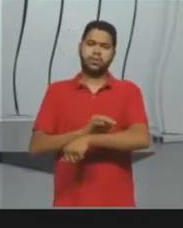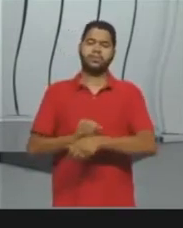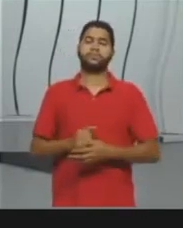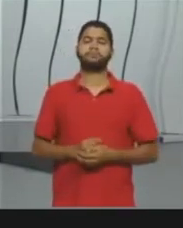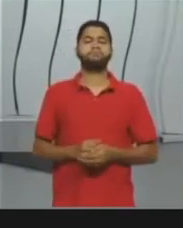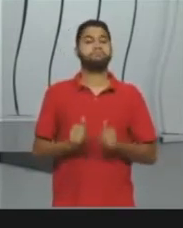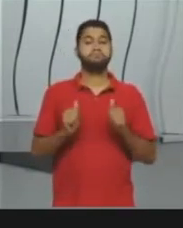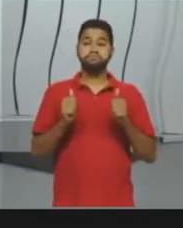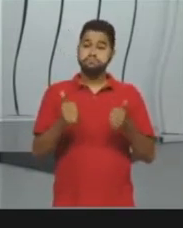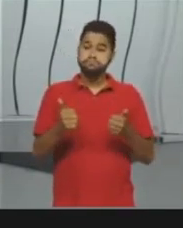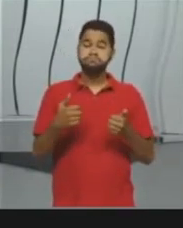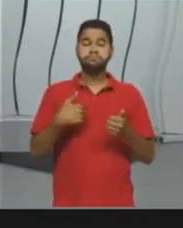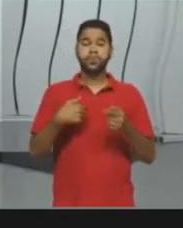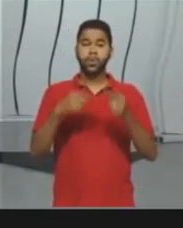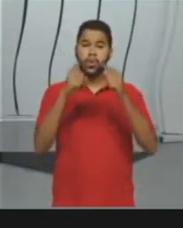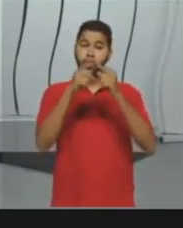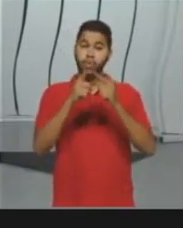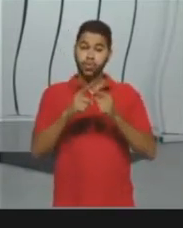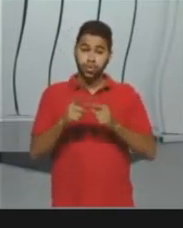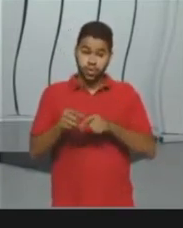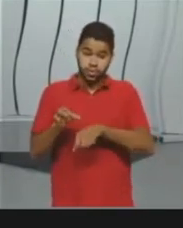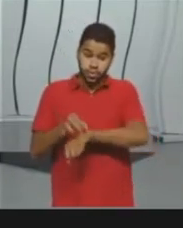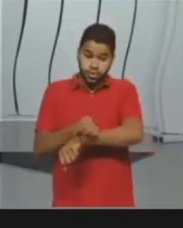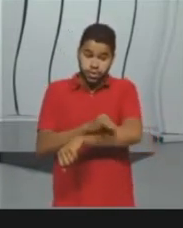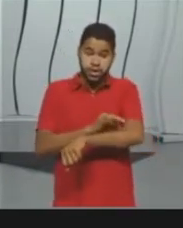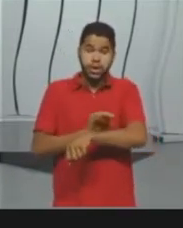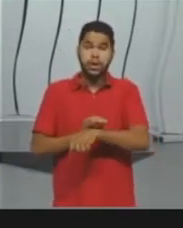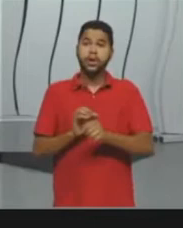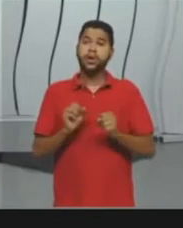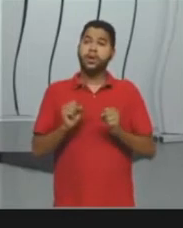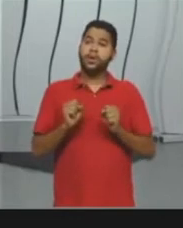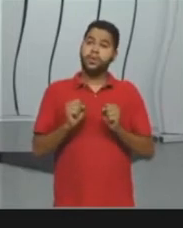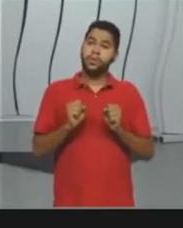Ok, então tipos de células é isso. Então um organismo ele pode ser